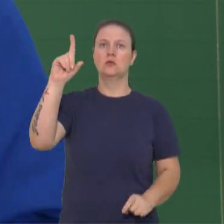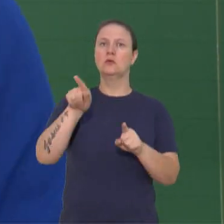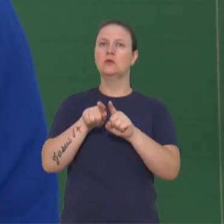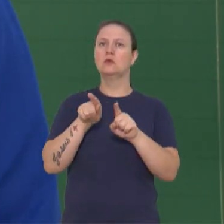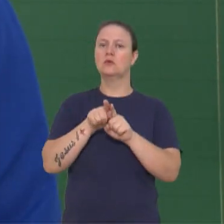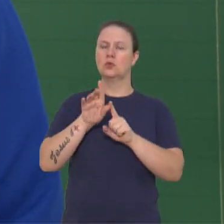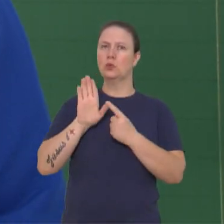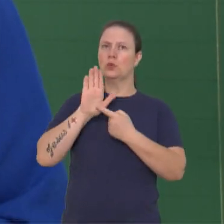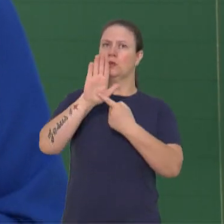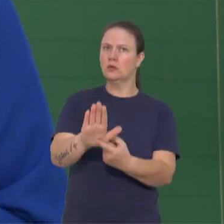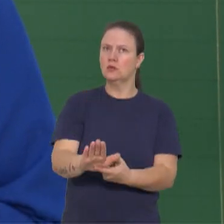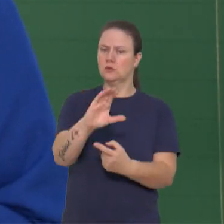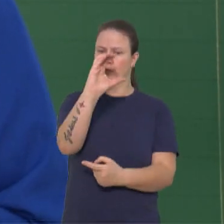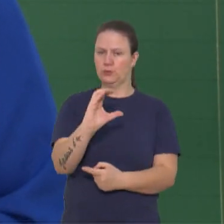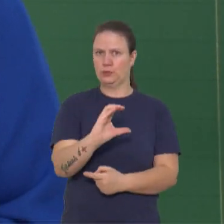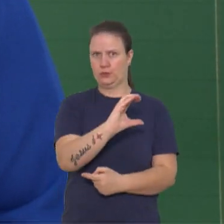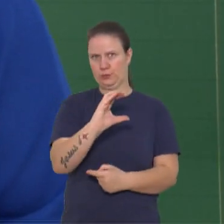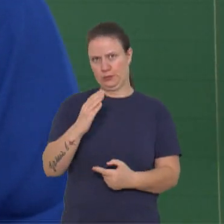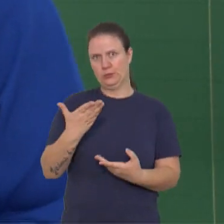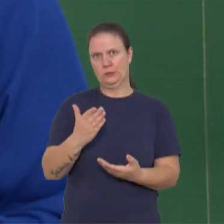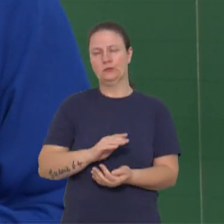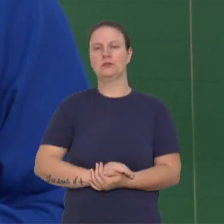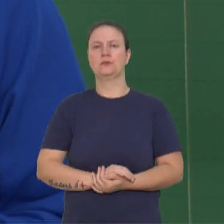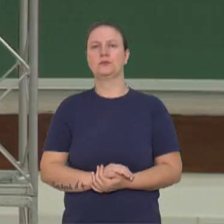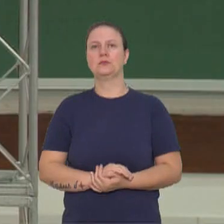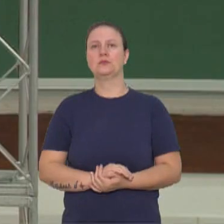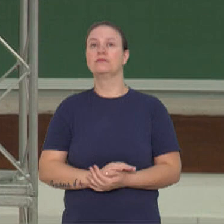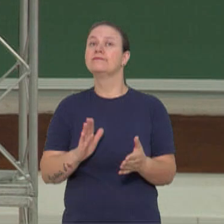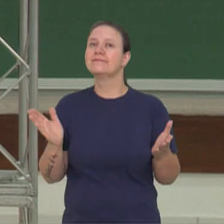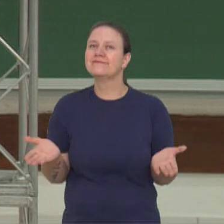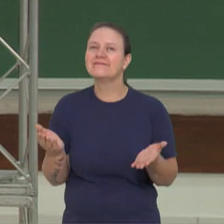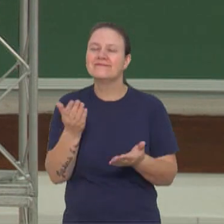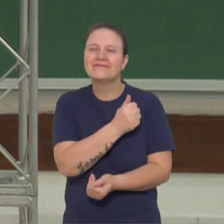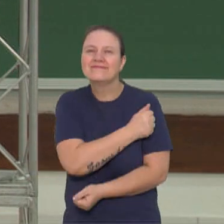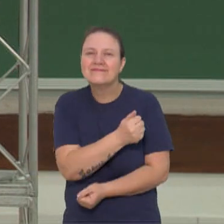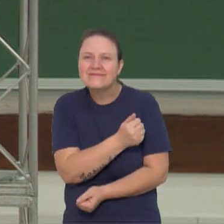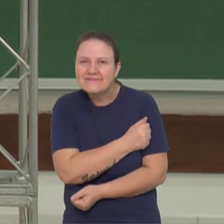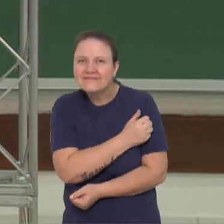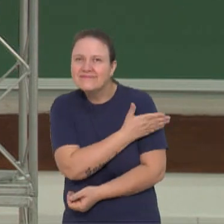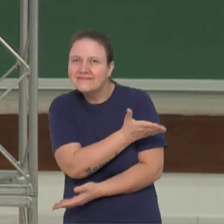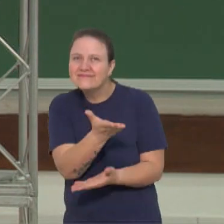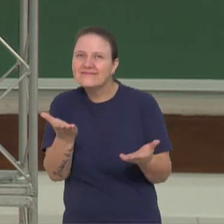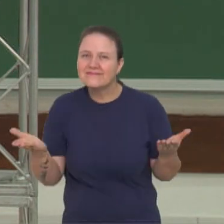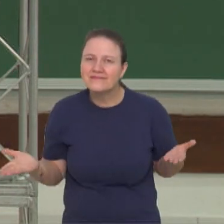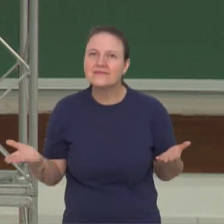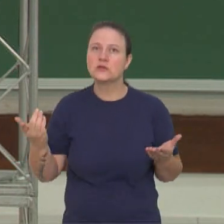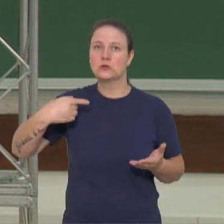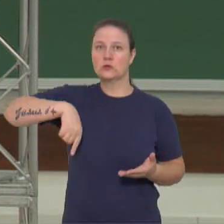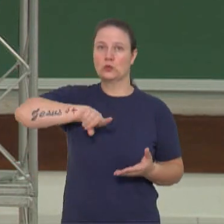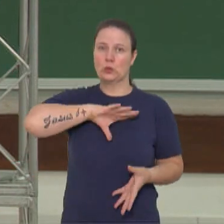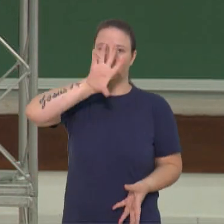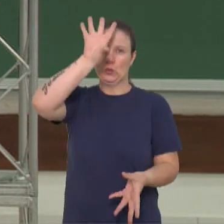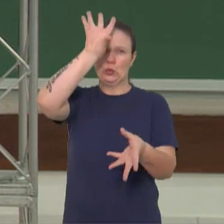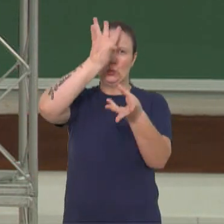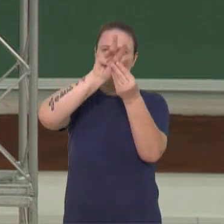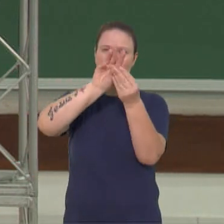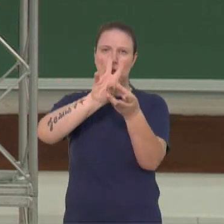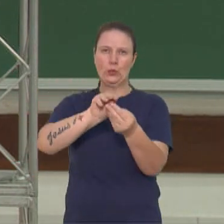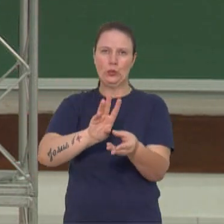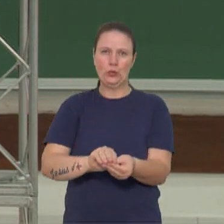estar presente na filosofia de Heráclito. Pessoal, vamos fazer o resumo do que aprendemos